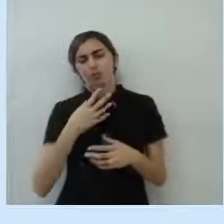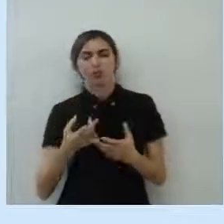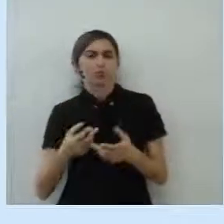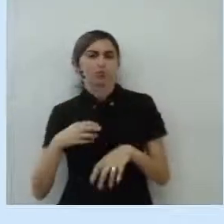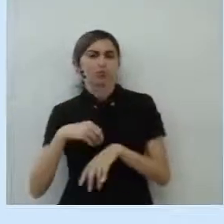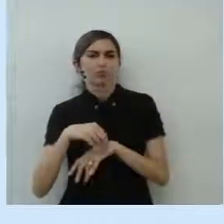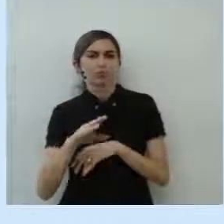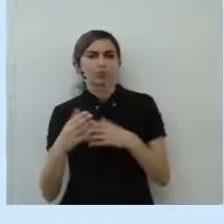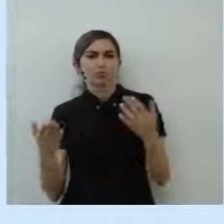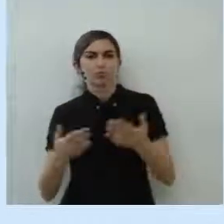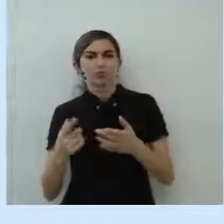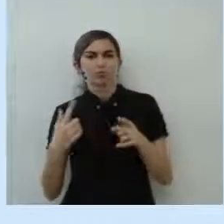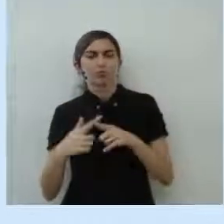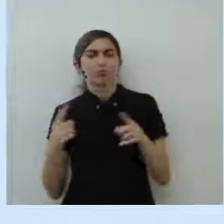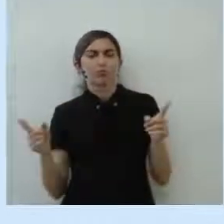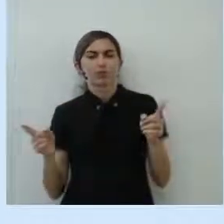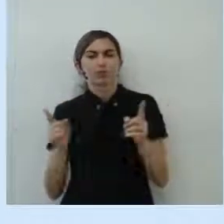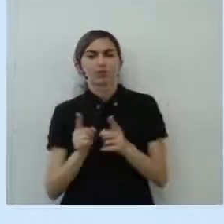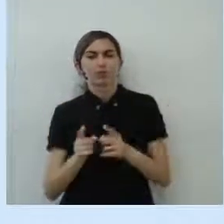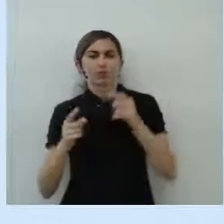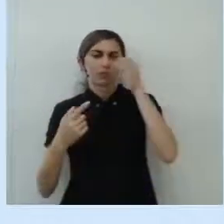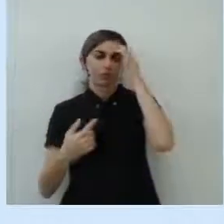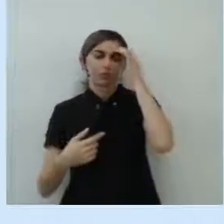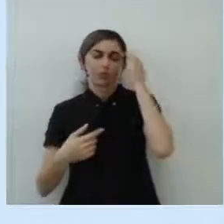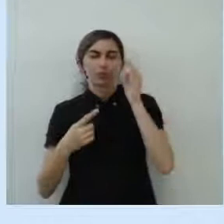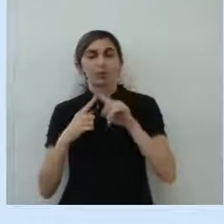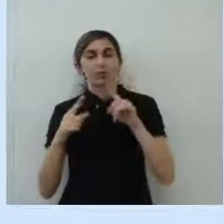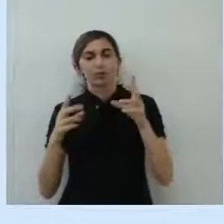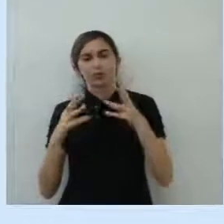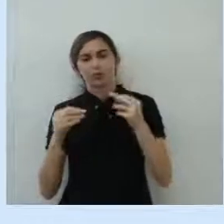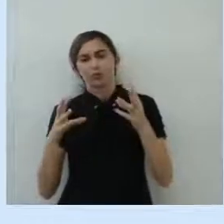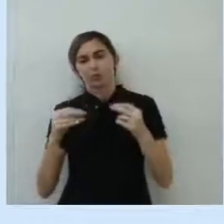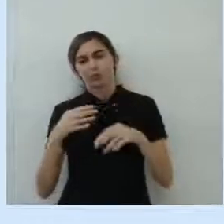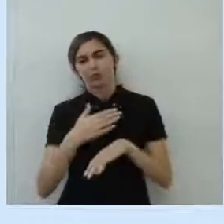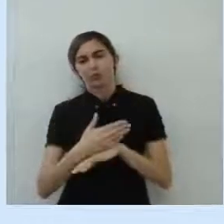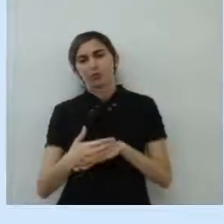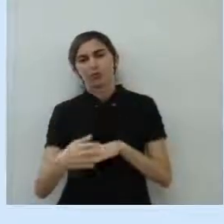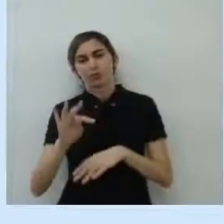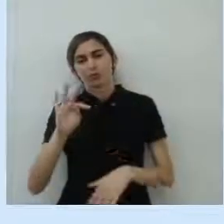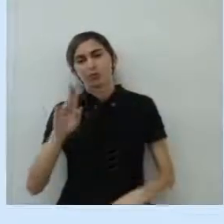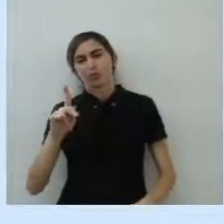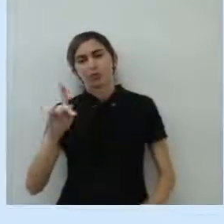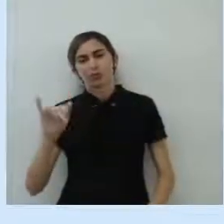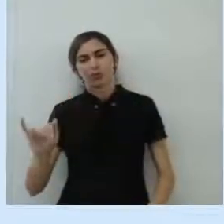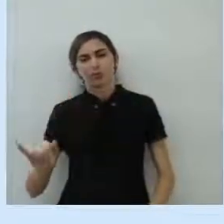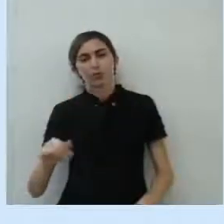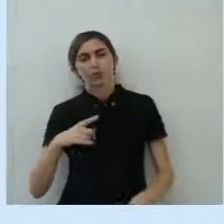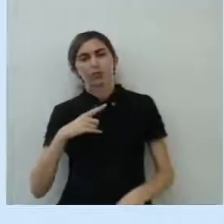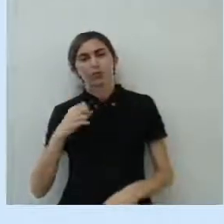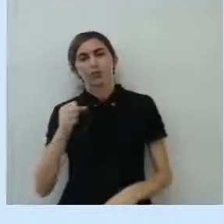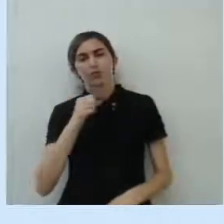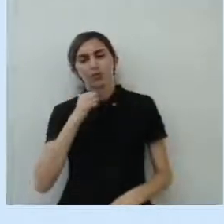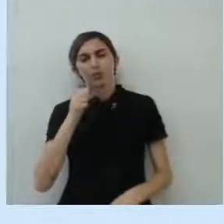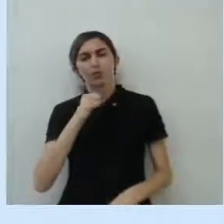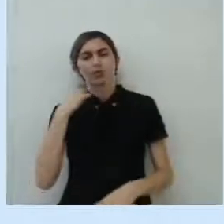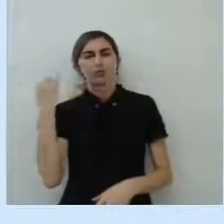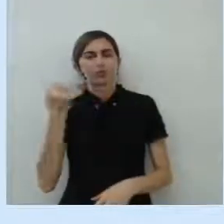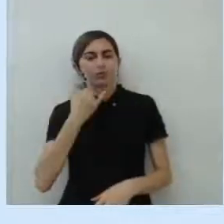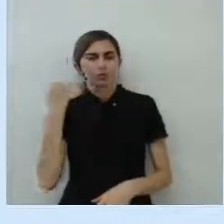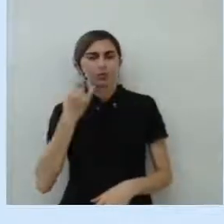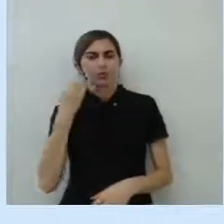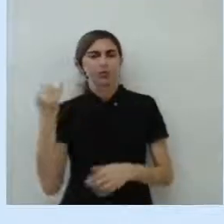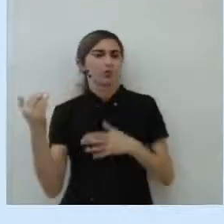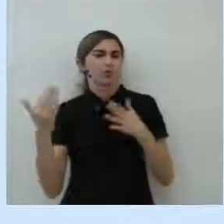citar agora por causa do tempo, mas muita gente começou na TV Tupi. Por quê? Porque era um canal muito importante ali